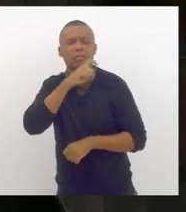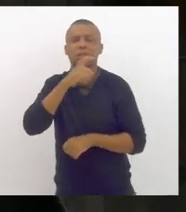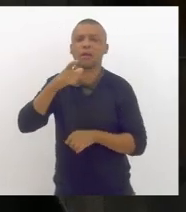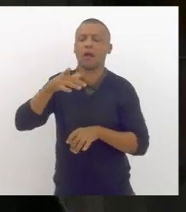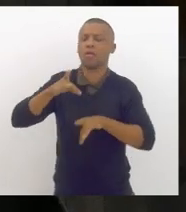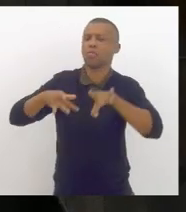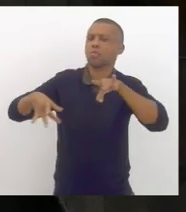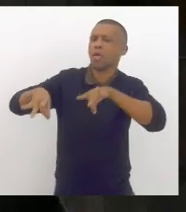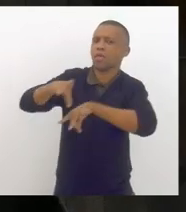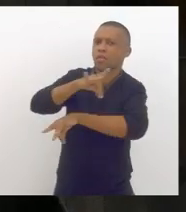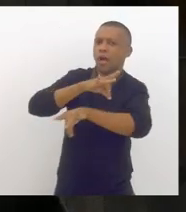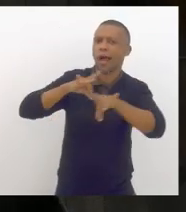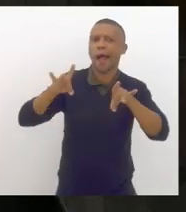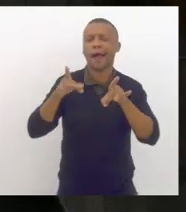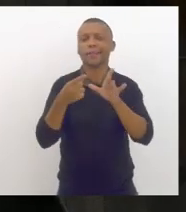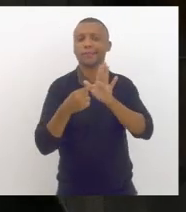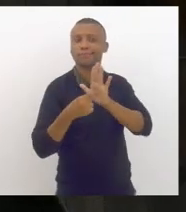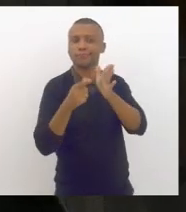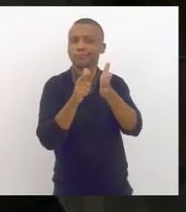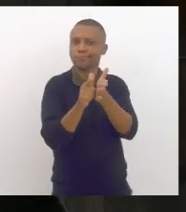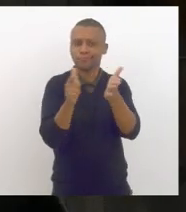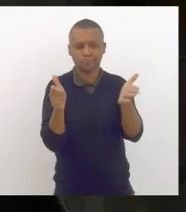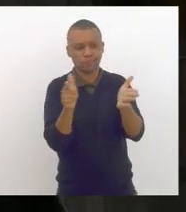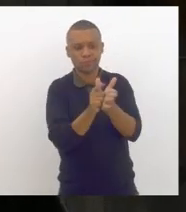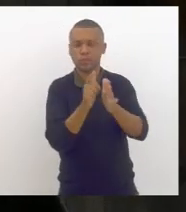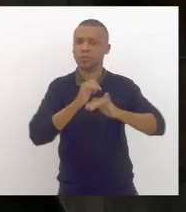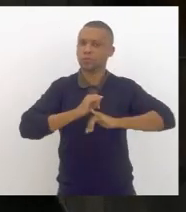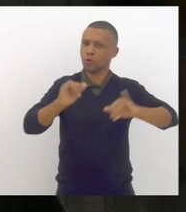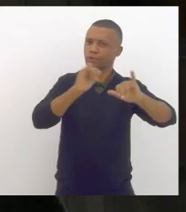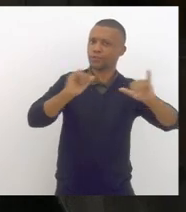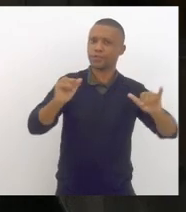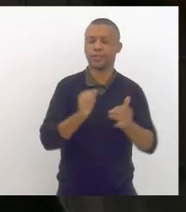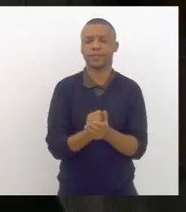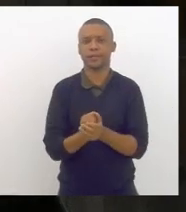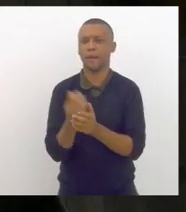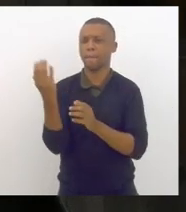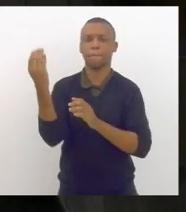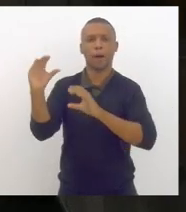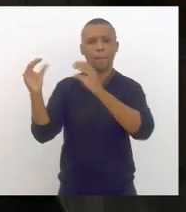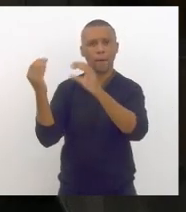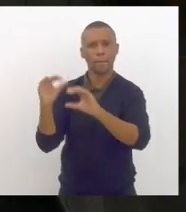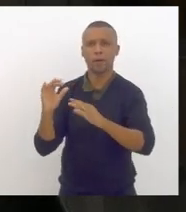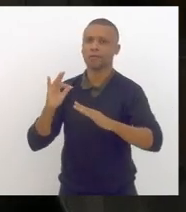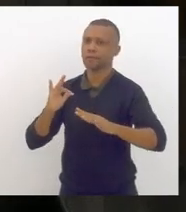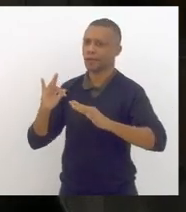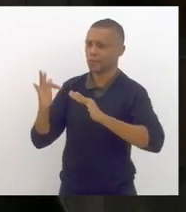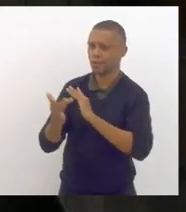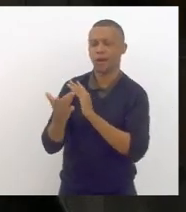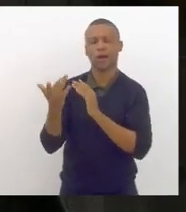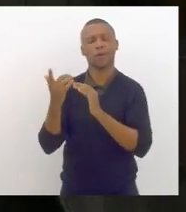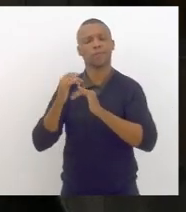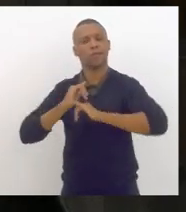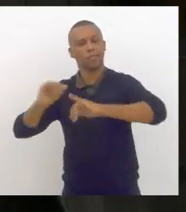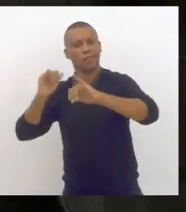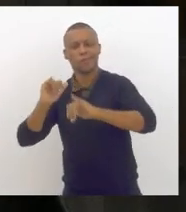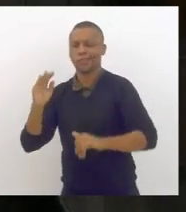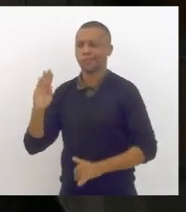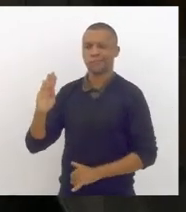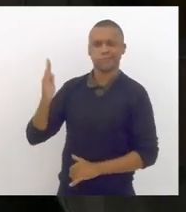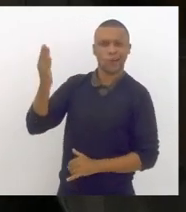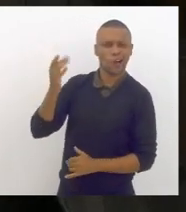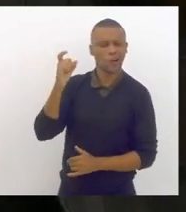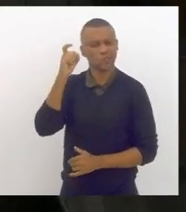transformadas e notícias de jornal Notícias transformadas em publicações das redes sociais notícias transformadas em